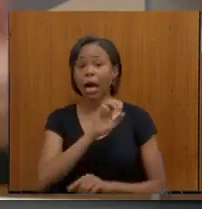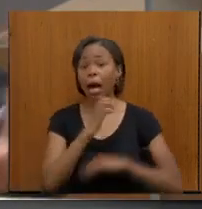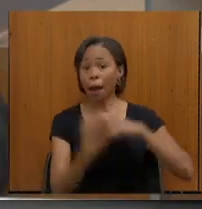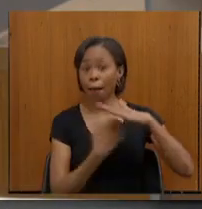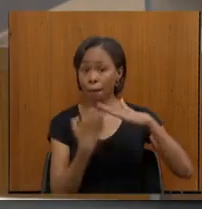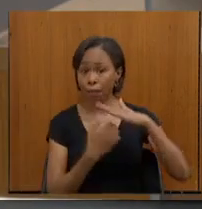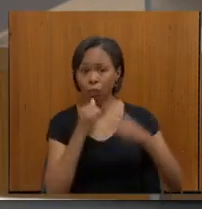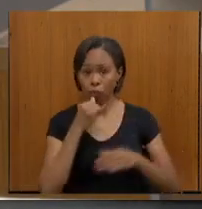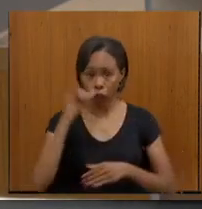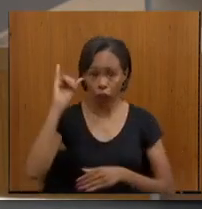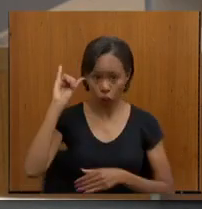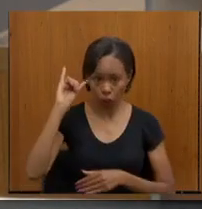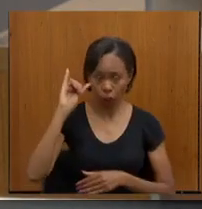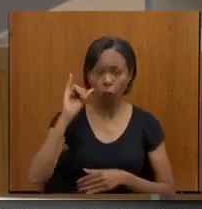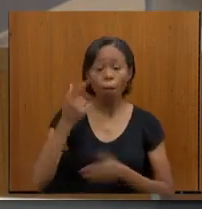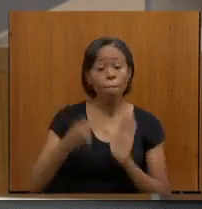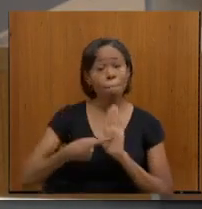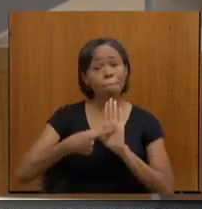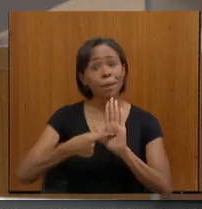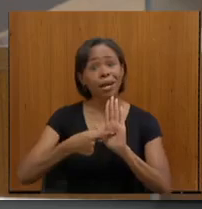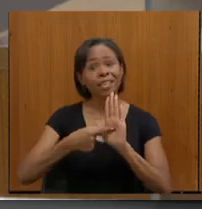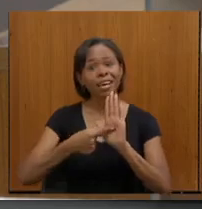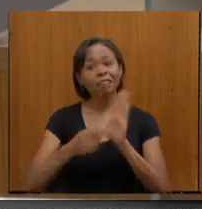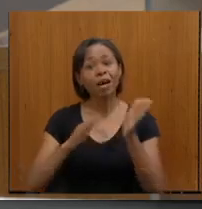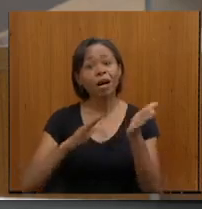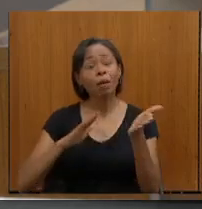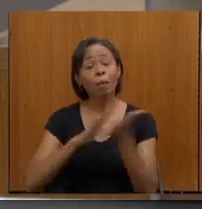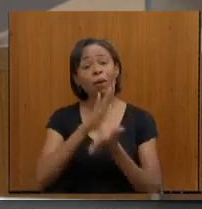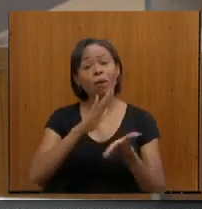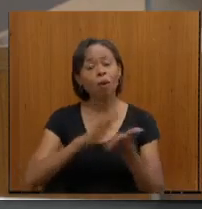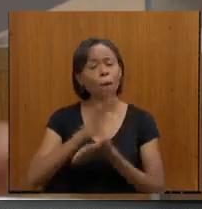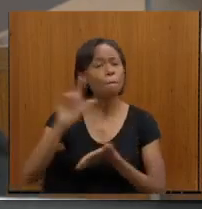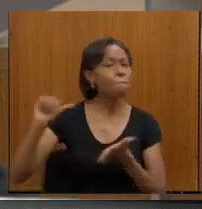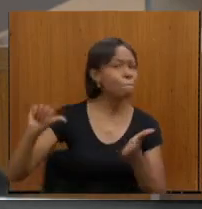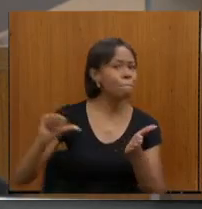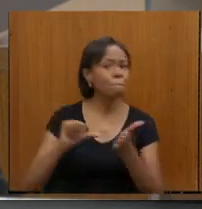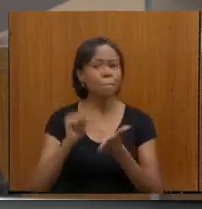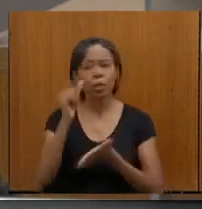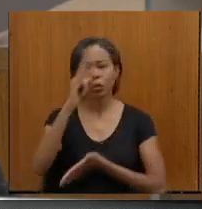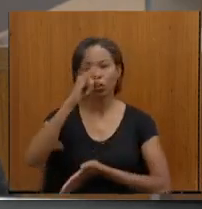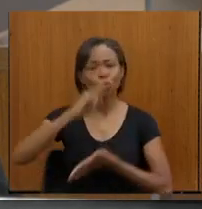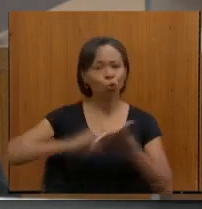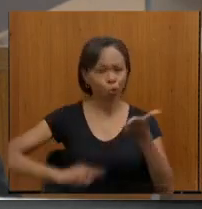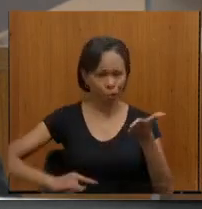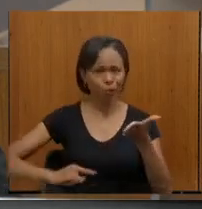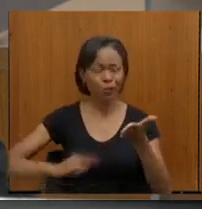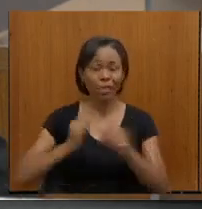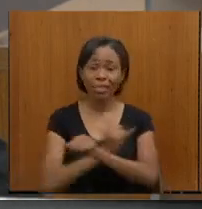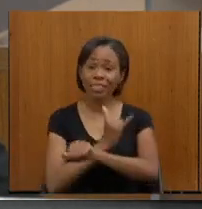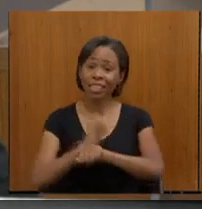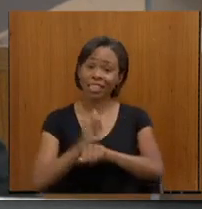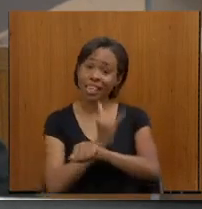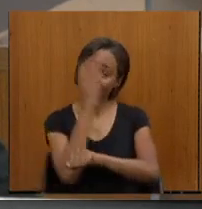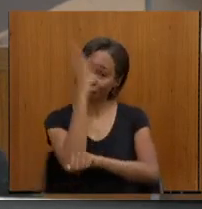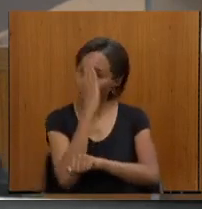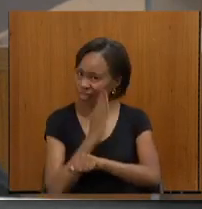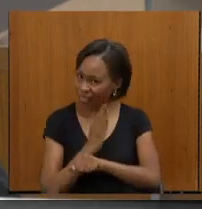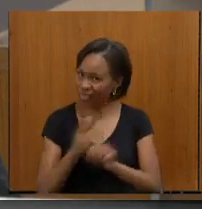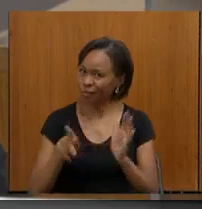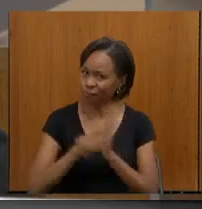publicava seu primeiro documento é lançando as bases para a Constituição de uma estratégia Brasileira de hidrogênio